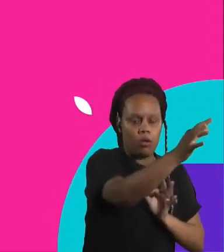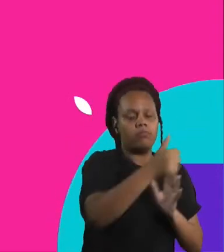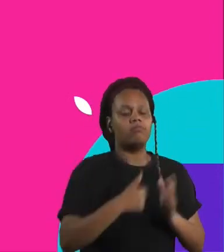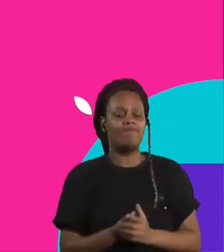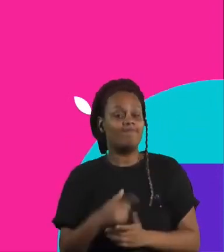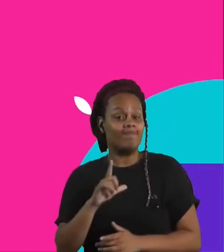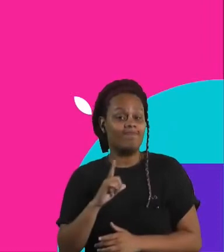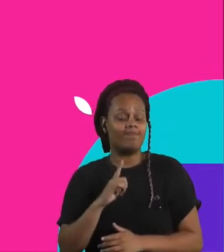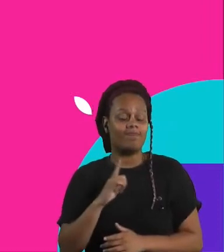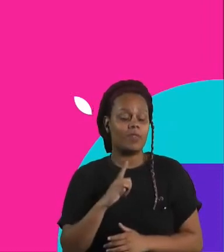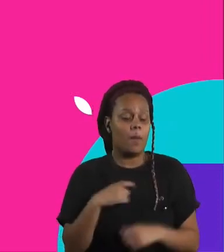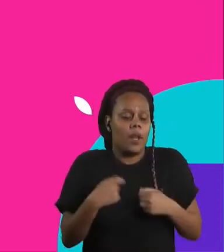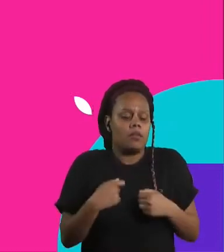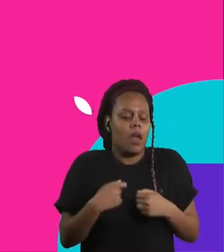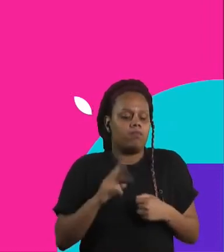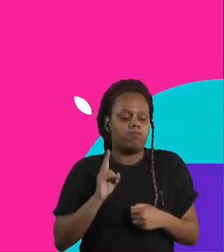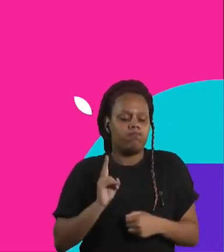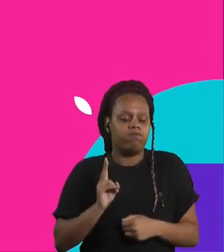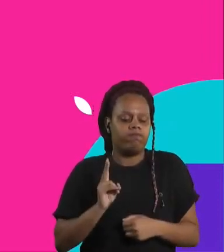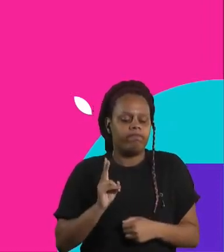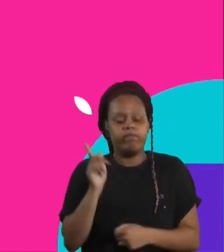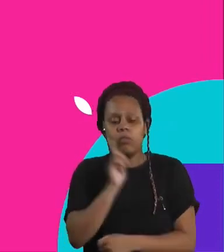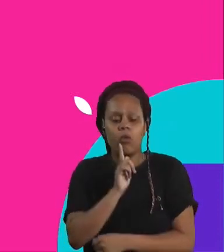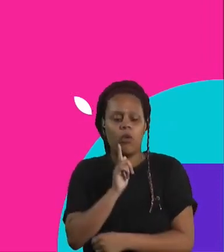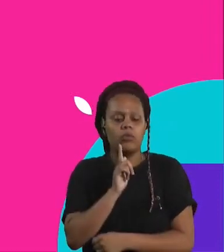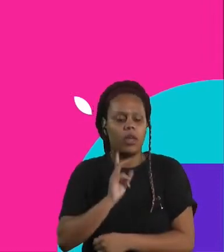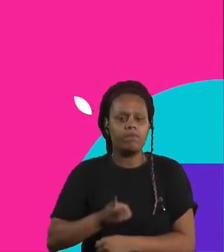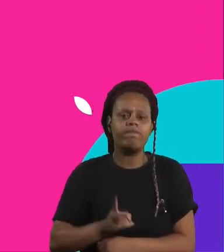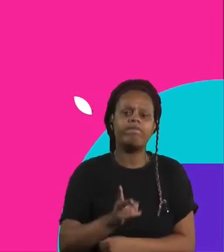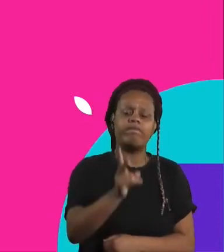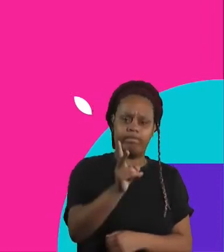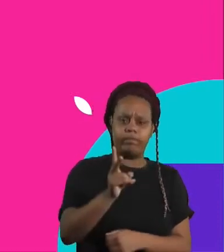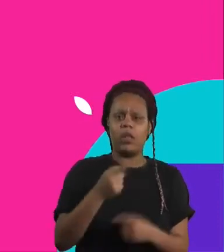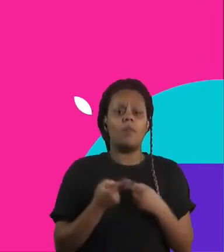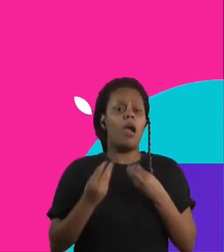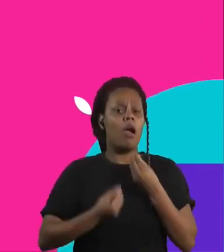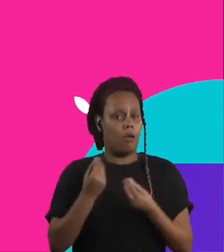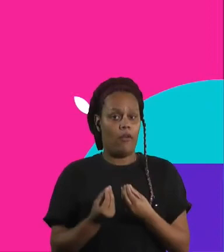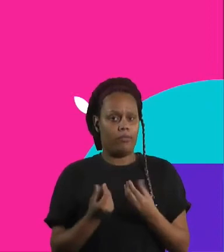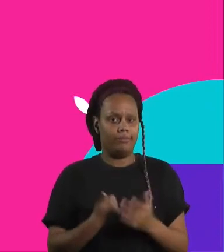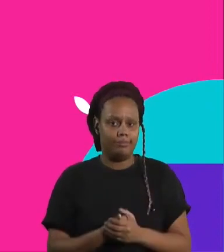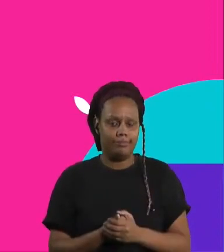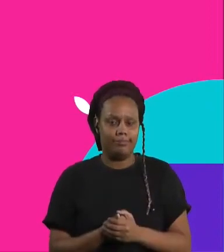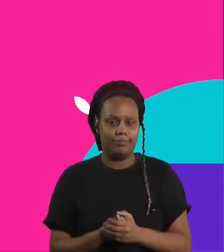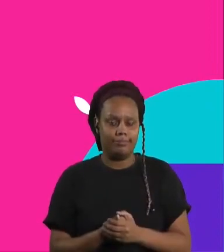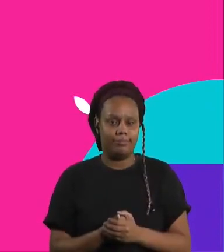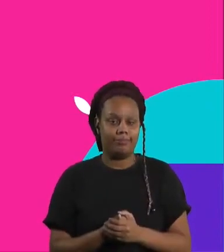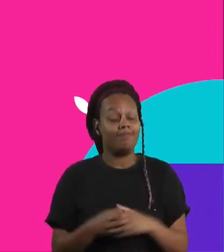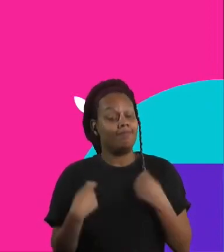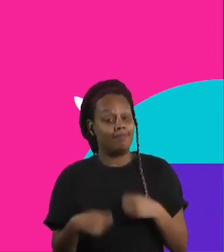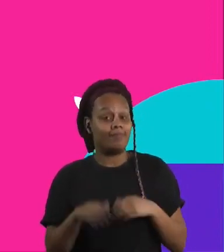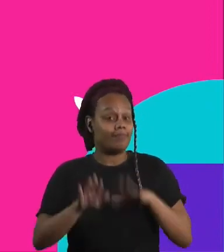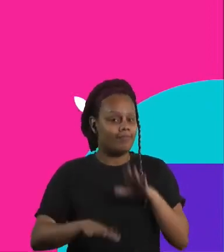de manutenção, né, para você manter aqueles indicadores, para você manter aquela mensuração. E aí, de novo, volta tudo,